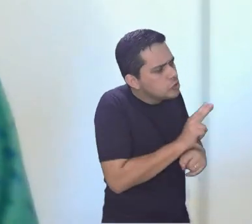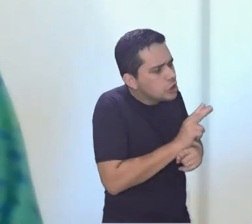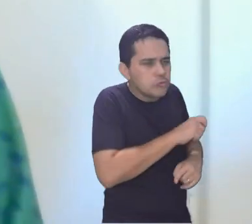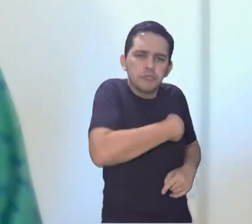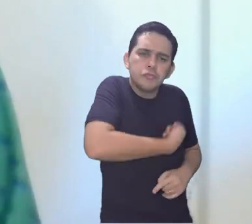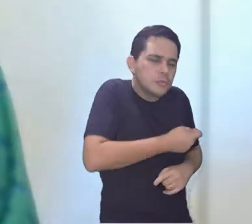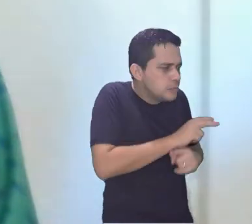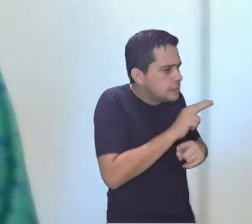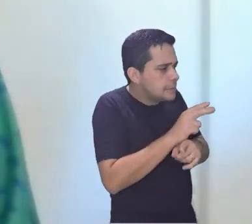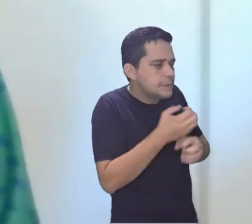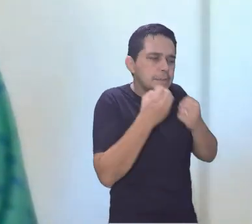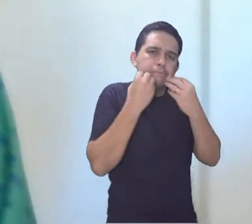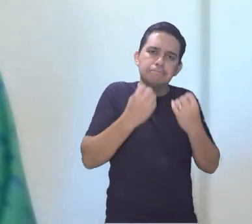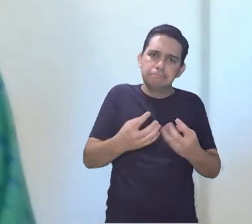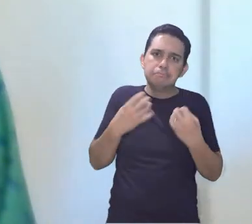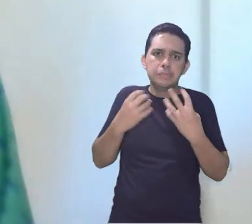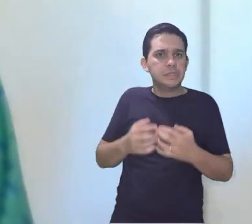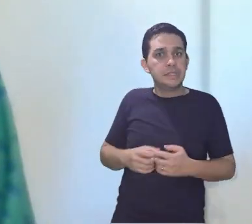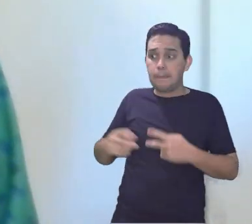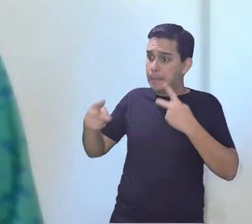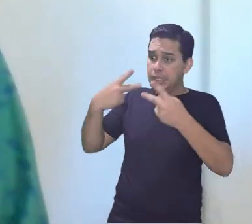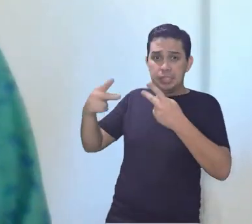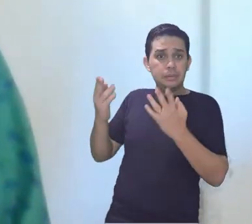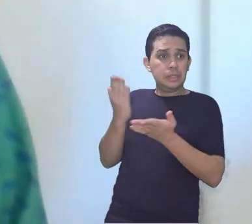ter a concessão do